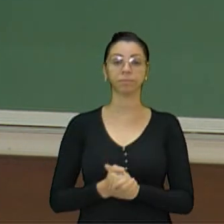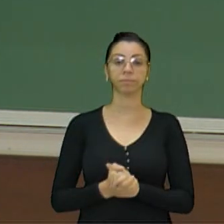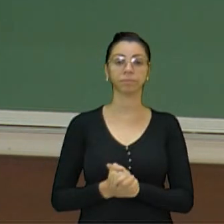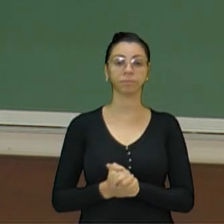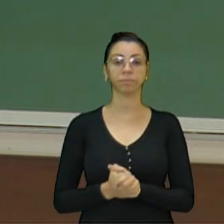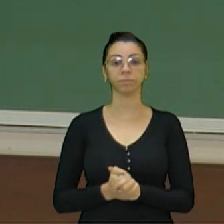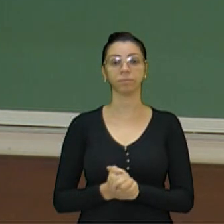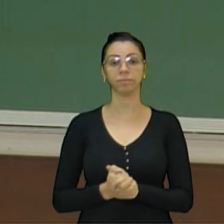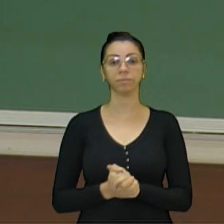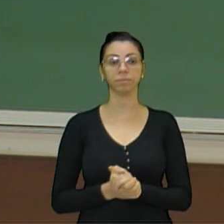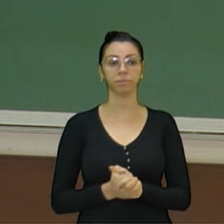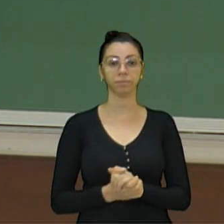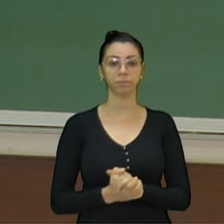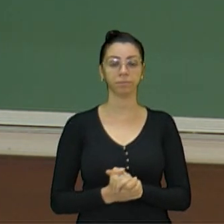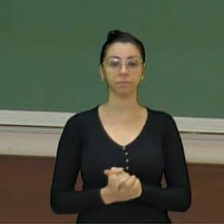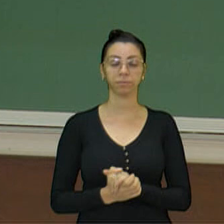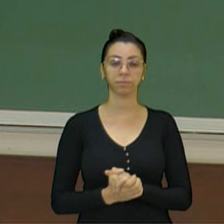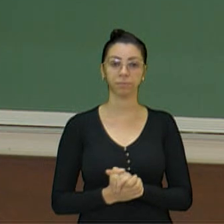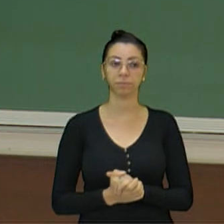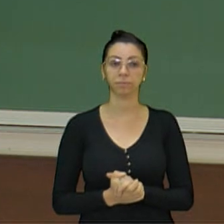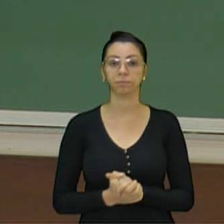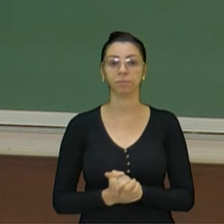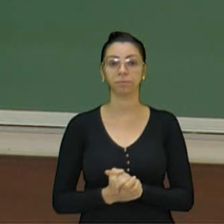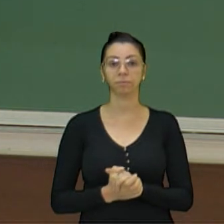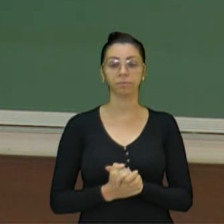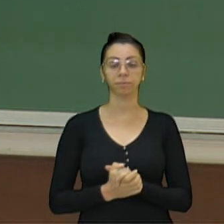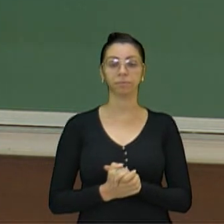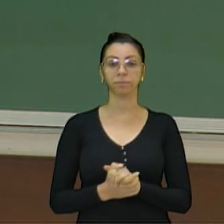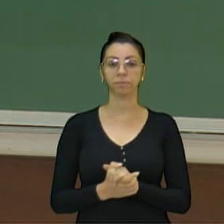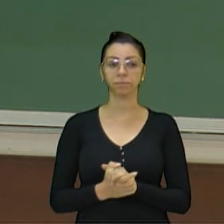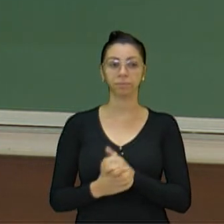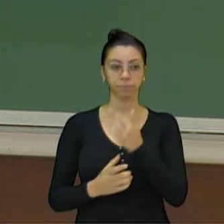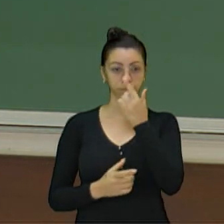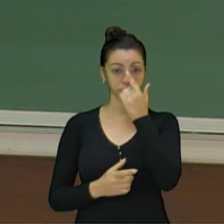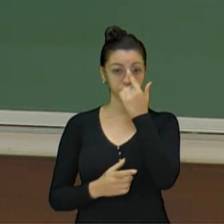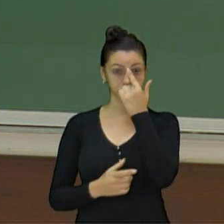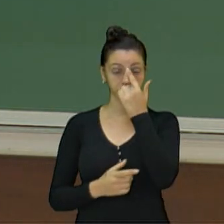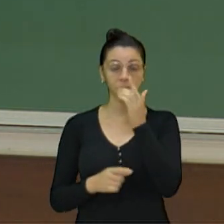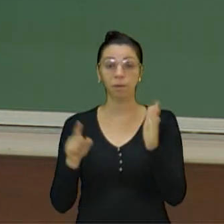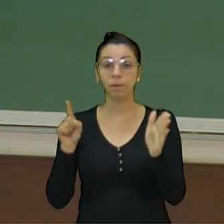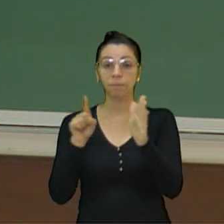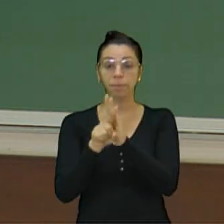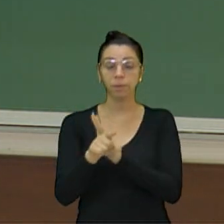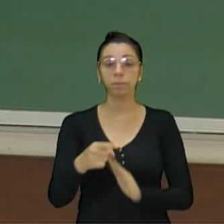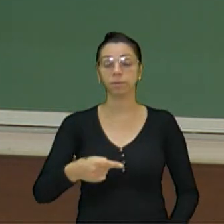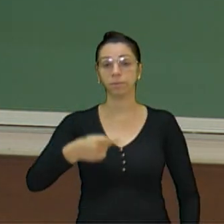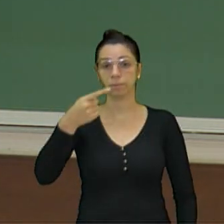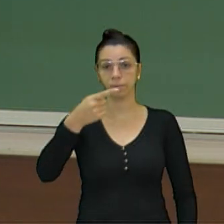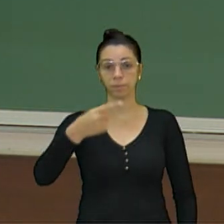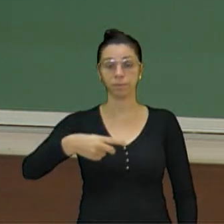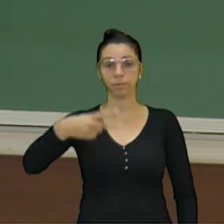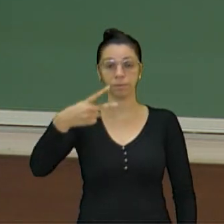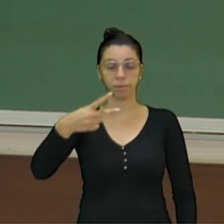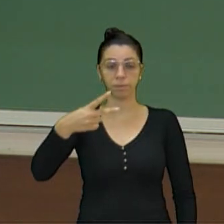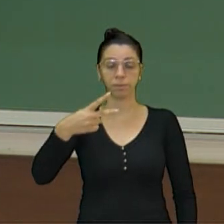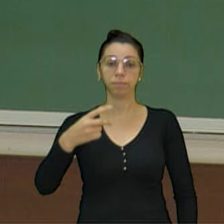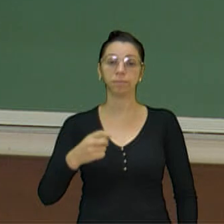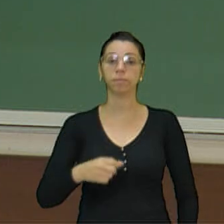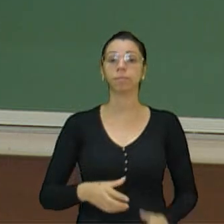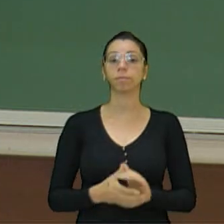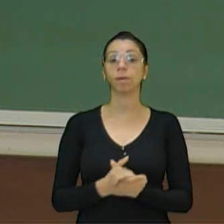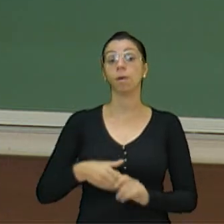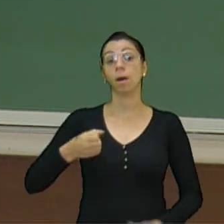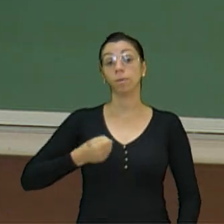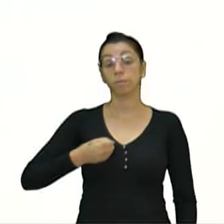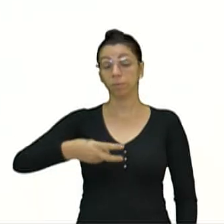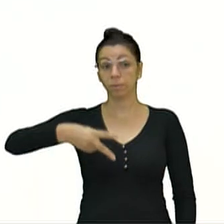começar. Temos um warm-up aqui, olha só. Tenho a pergunta número 1 e a número 2 que é para vocês poderem fazer. A número 2, pessoal, é